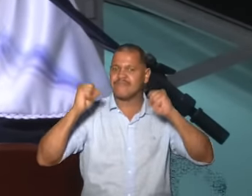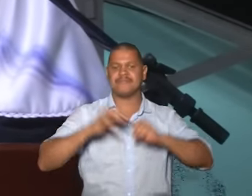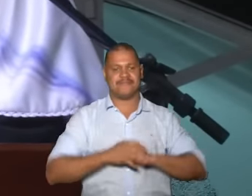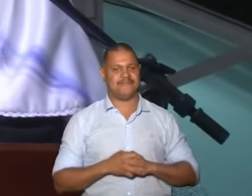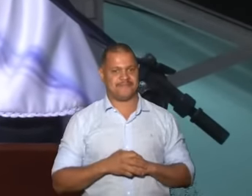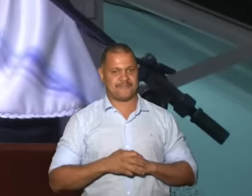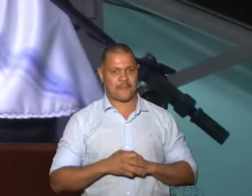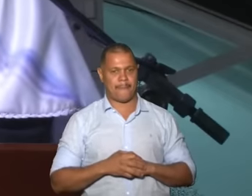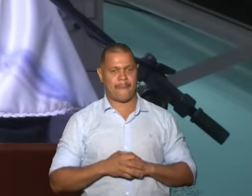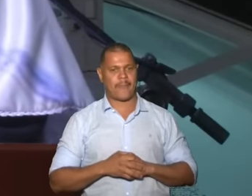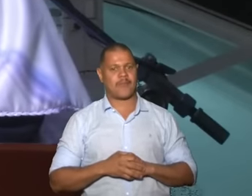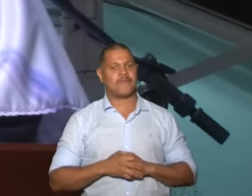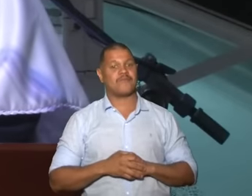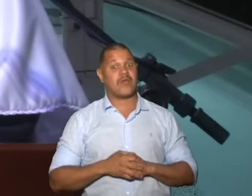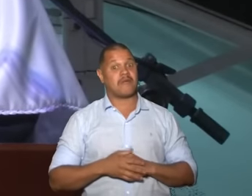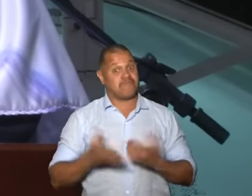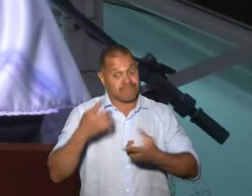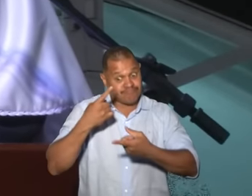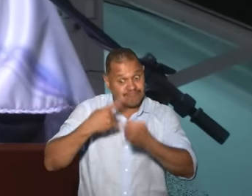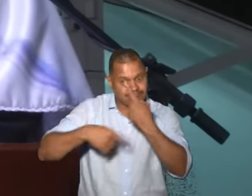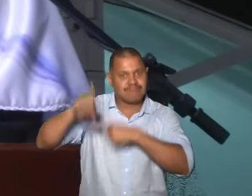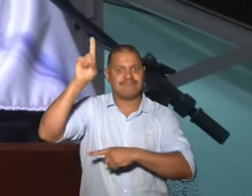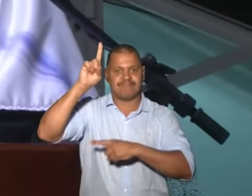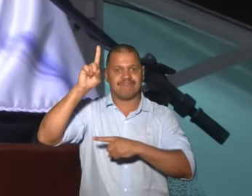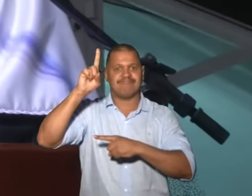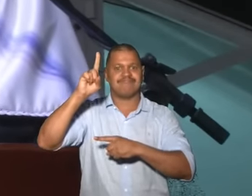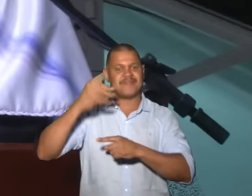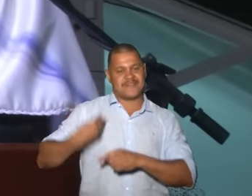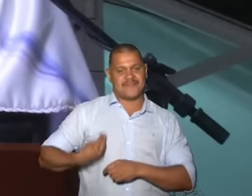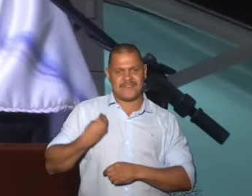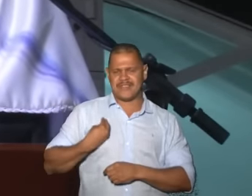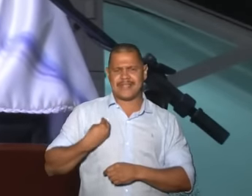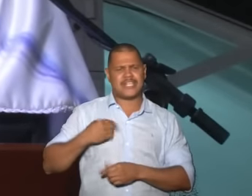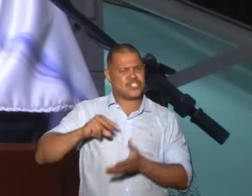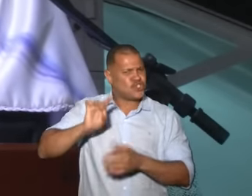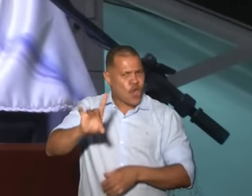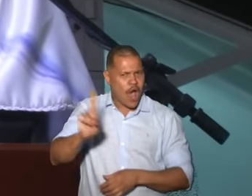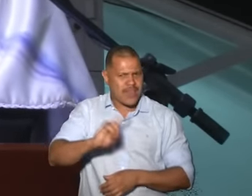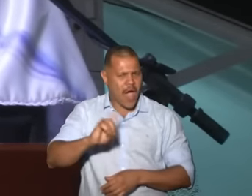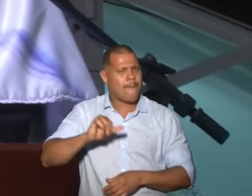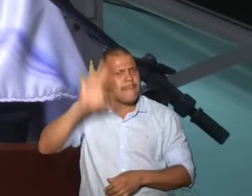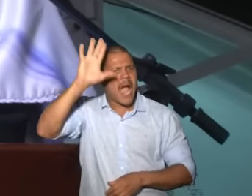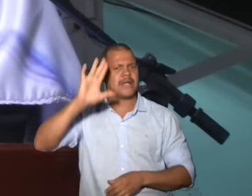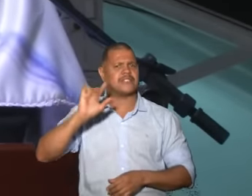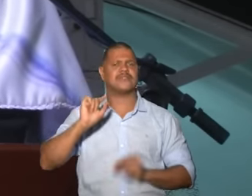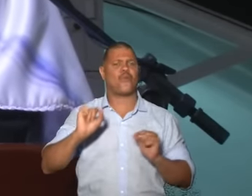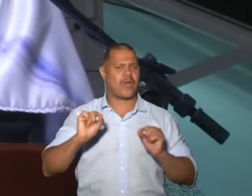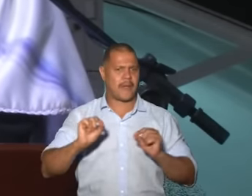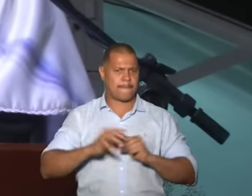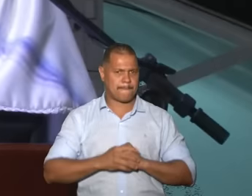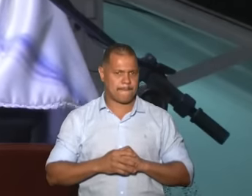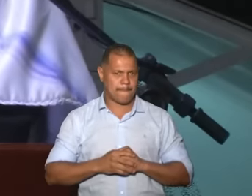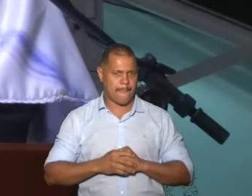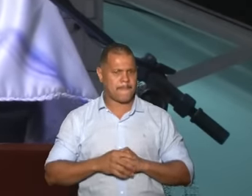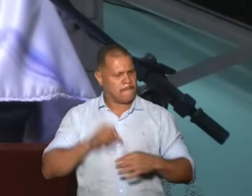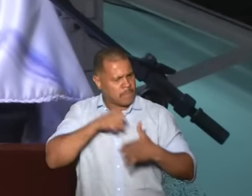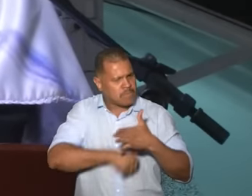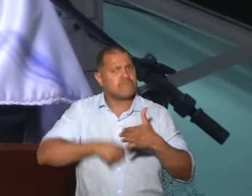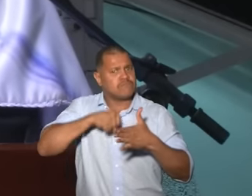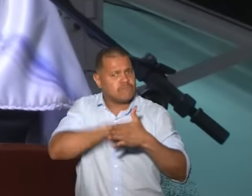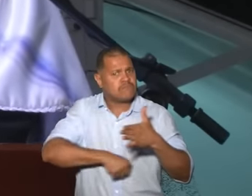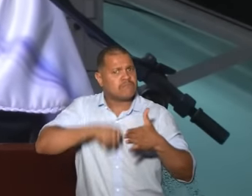não quer dizer apenas obter sucesso em alguma atividade. Significa muito mais. Significa persistir. Significa